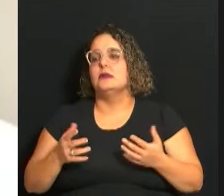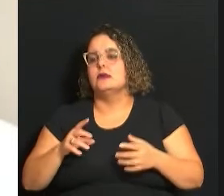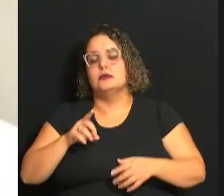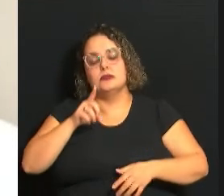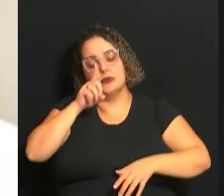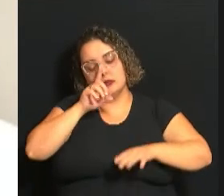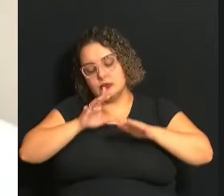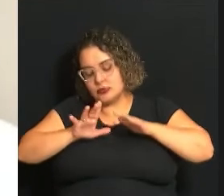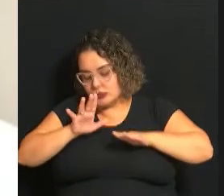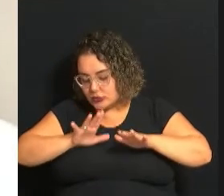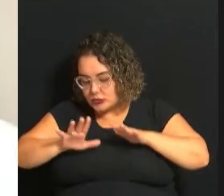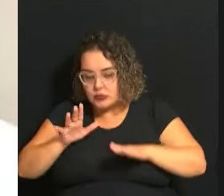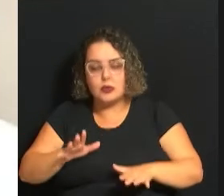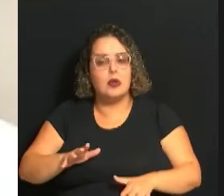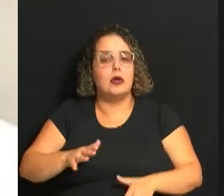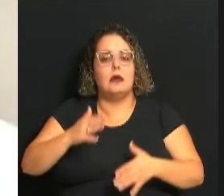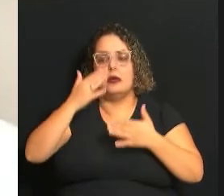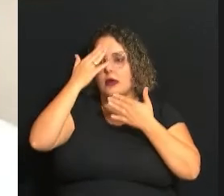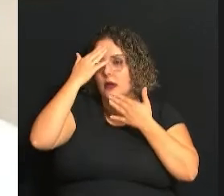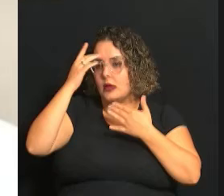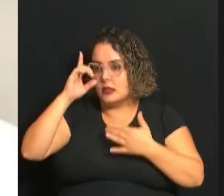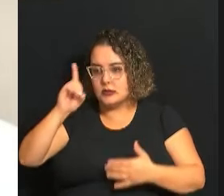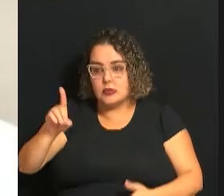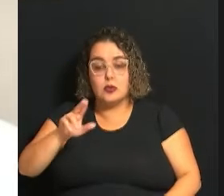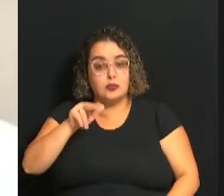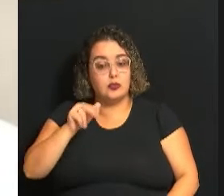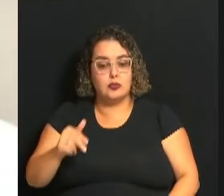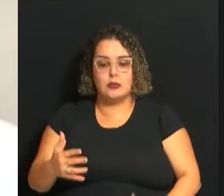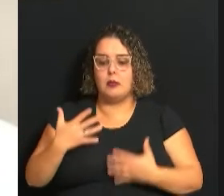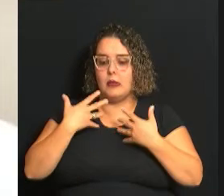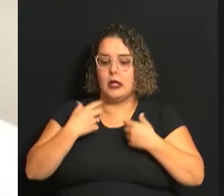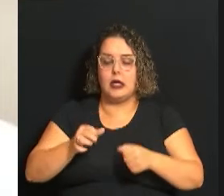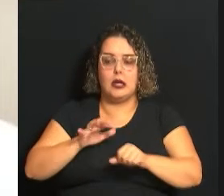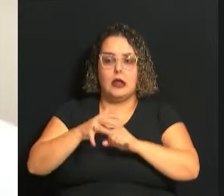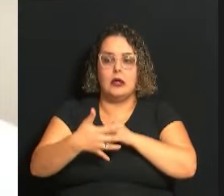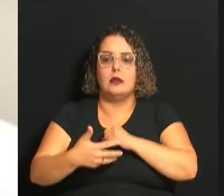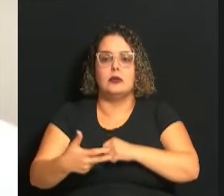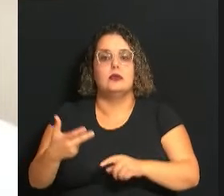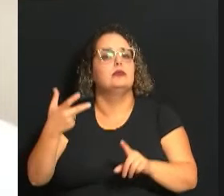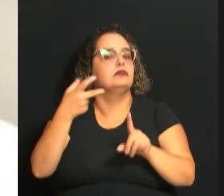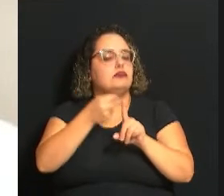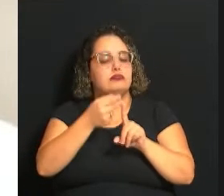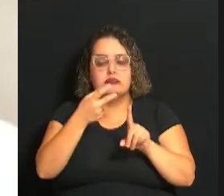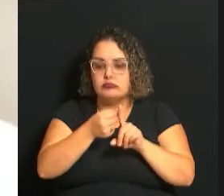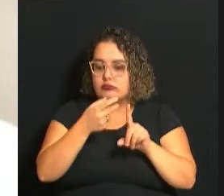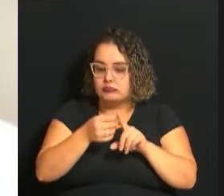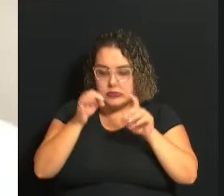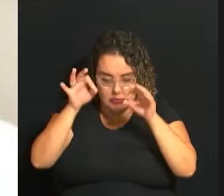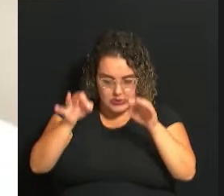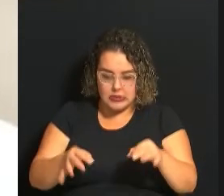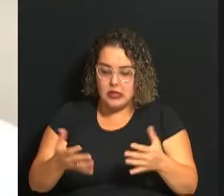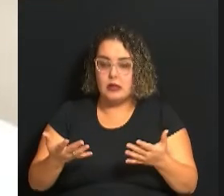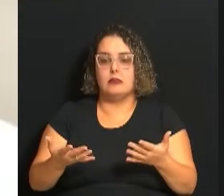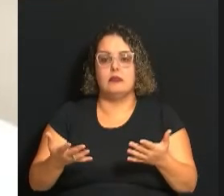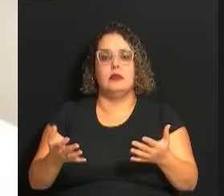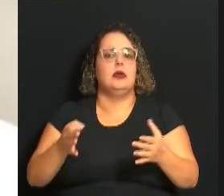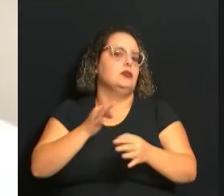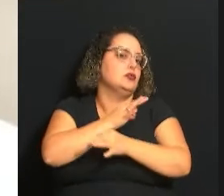graças a Deus, nunca peguei a Covid, né, já estou completamente vacinada, e deu tudo